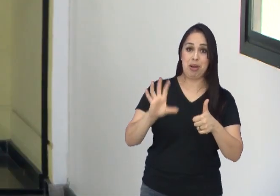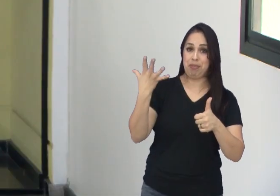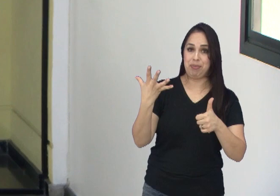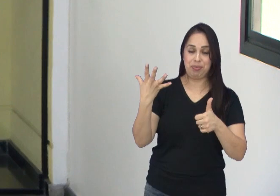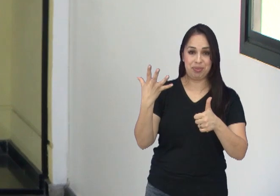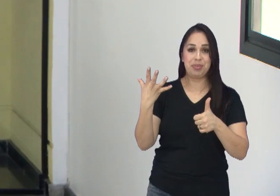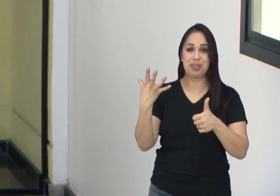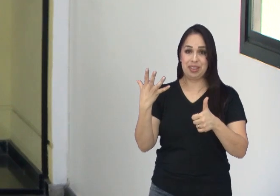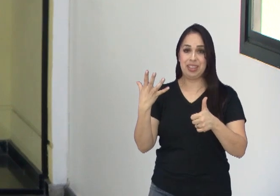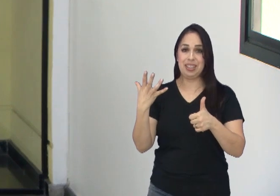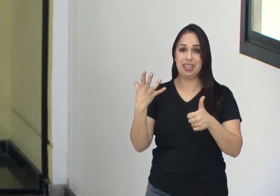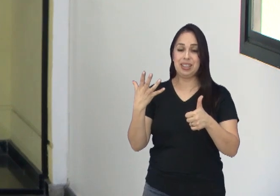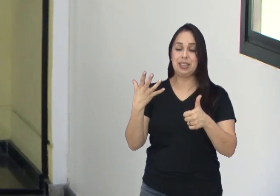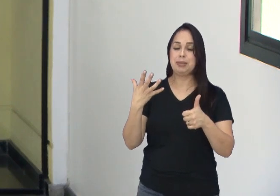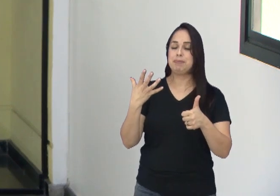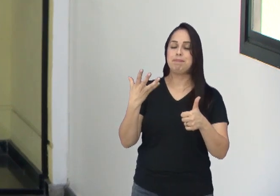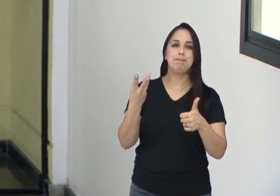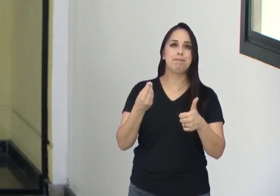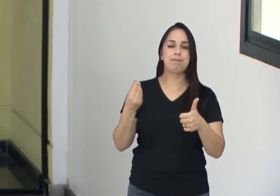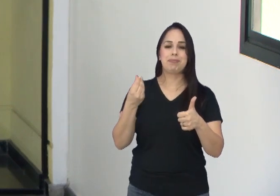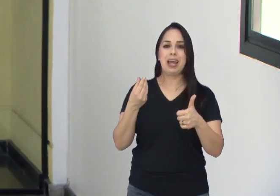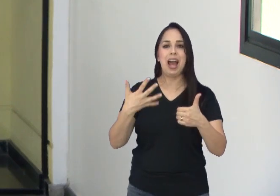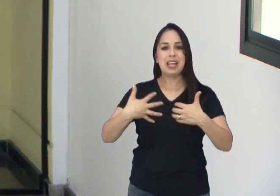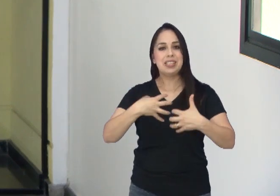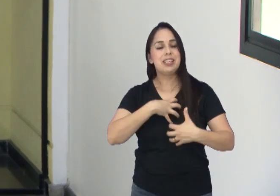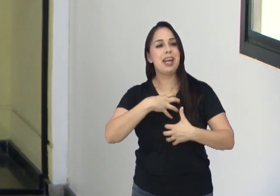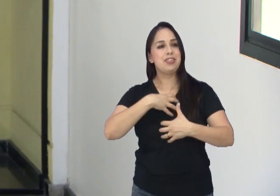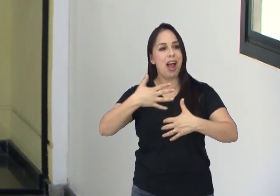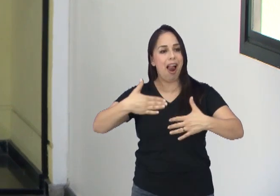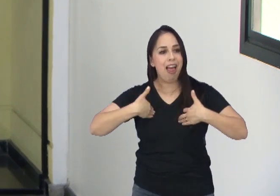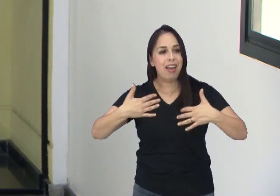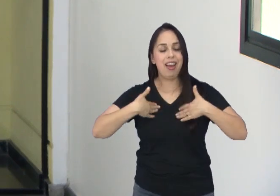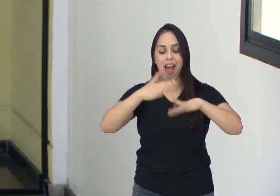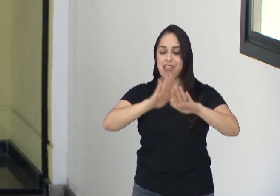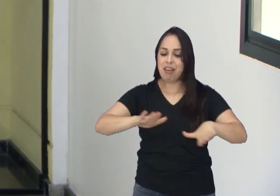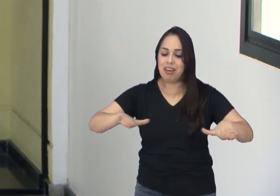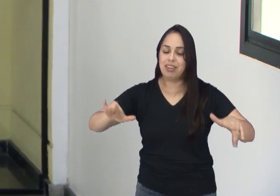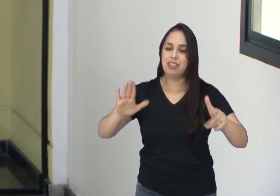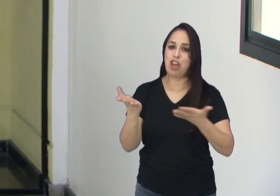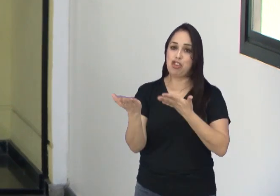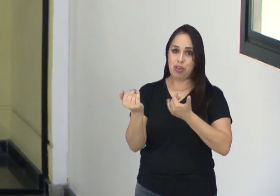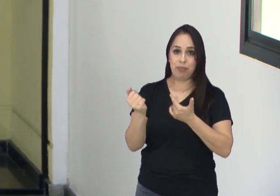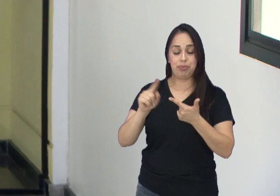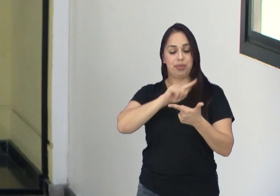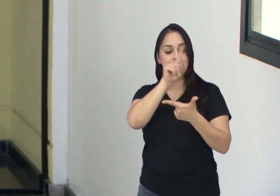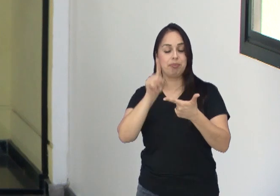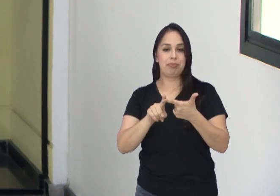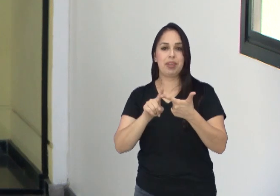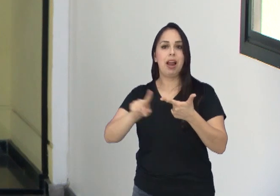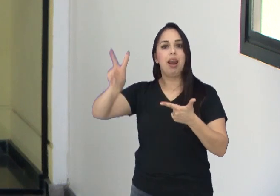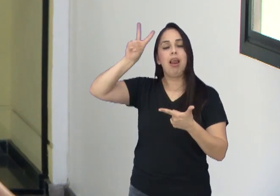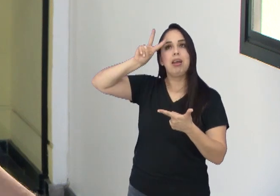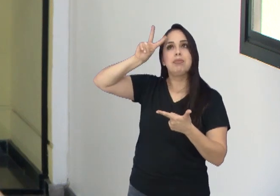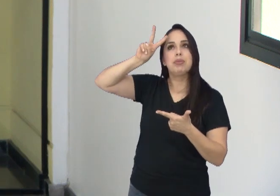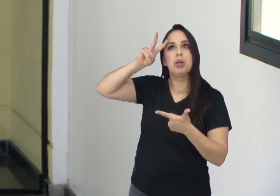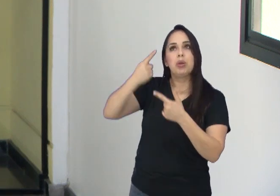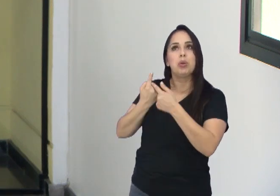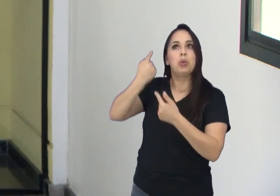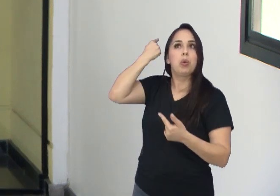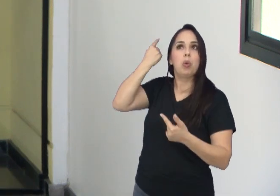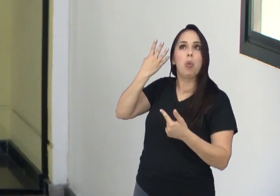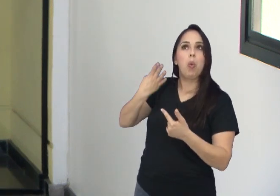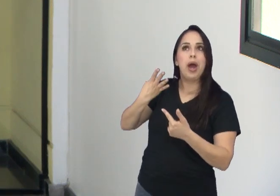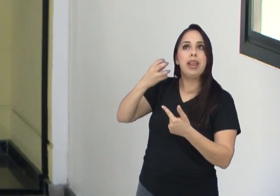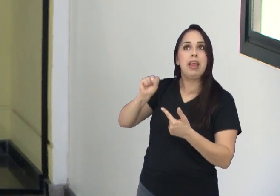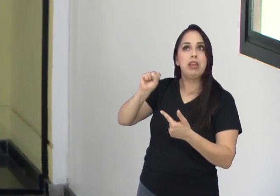bastante coisas assim de alegria para as crianças, para os jovens. Segundo, de lembrar esses 48